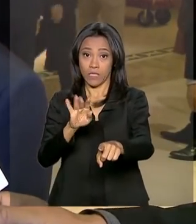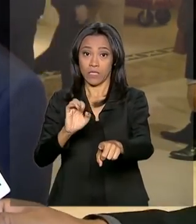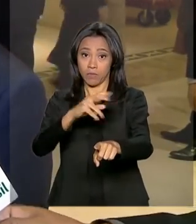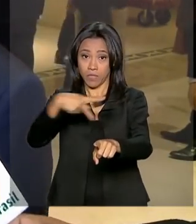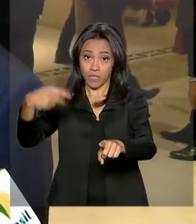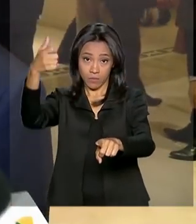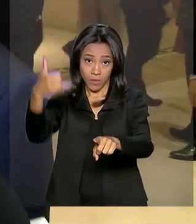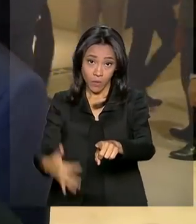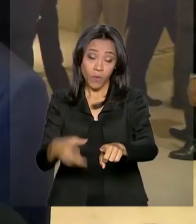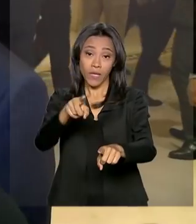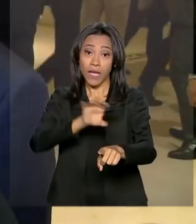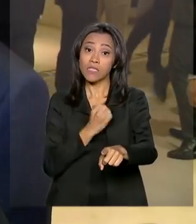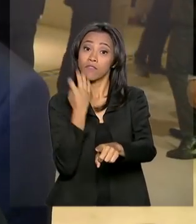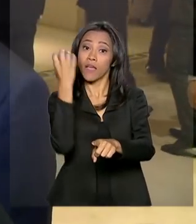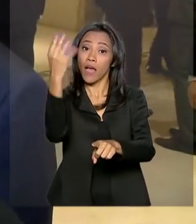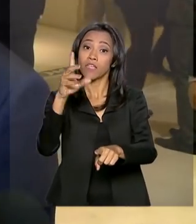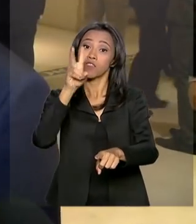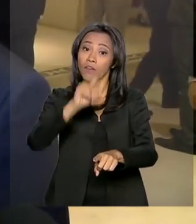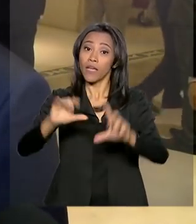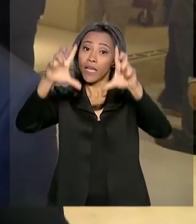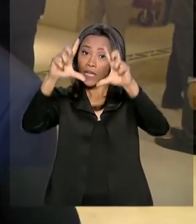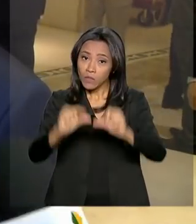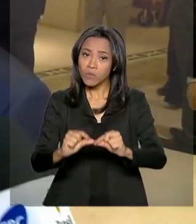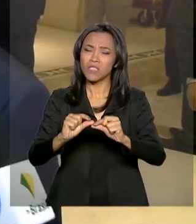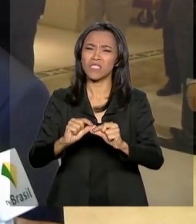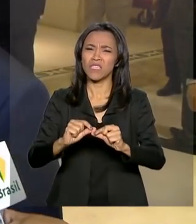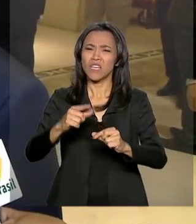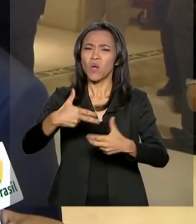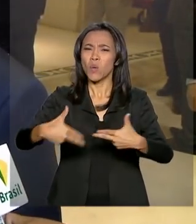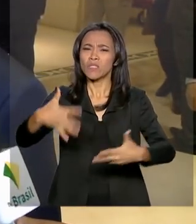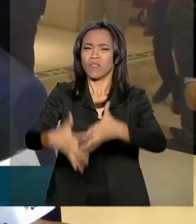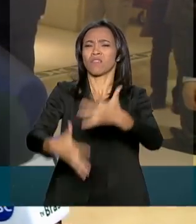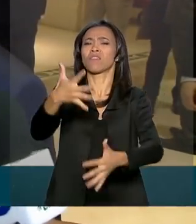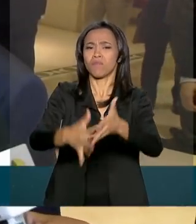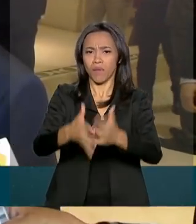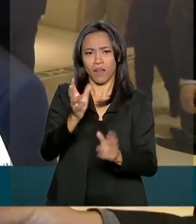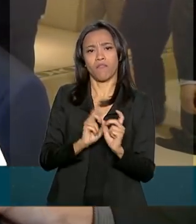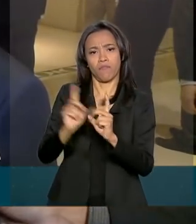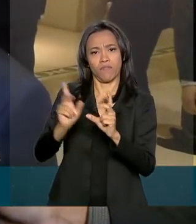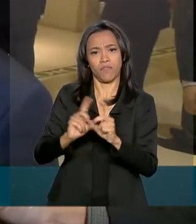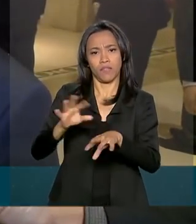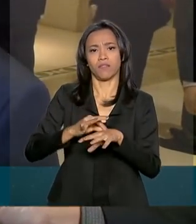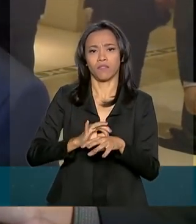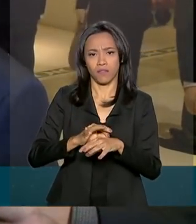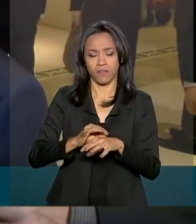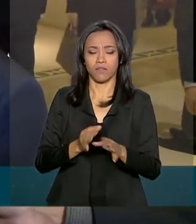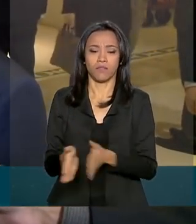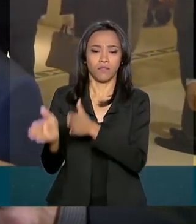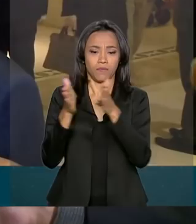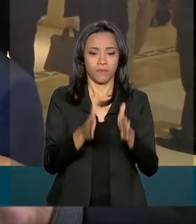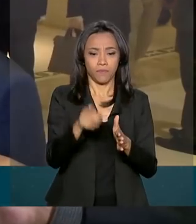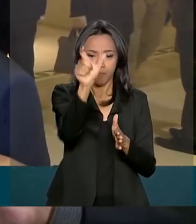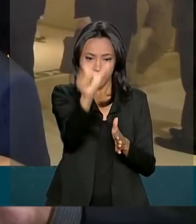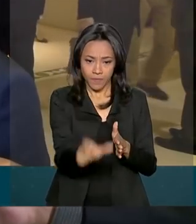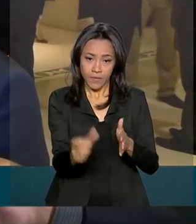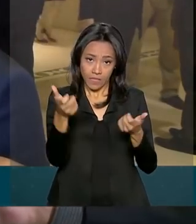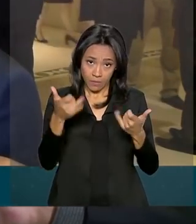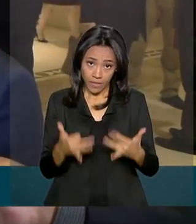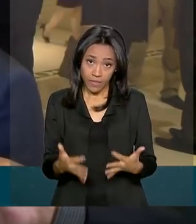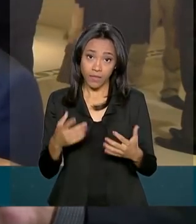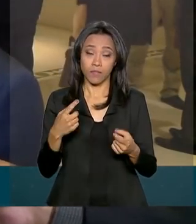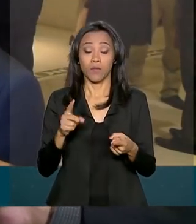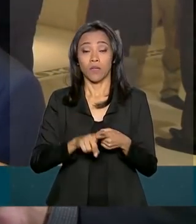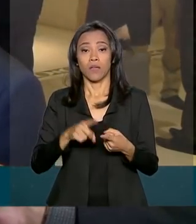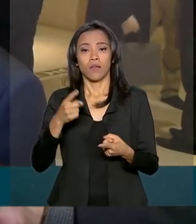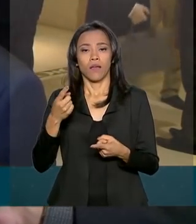as barreiras à carne brasileira as principais questões que a verificação dos nossos plantas